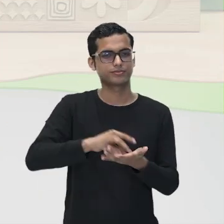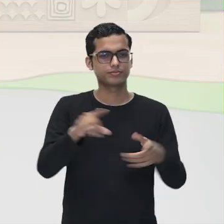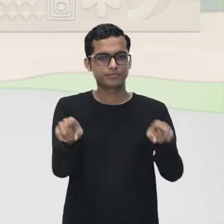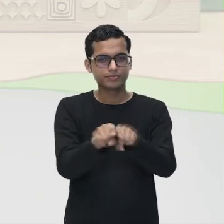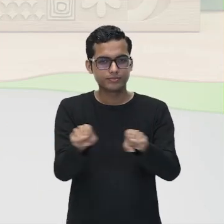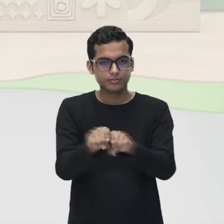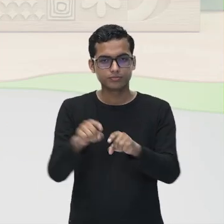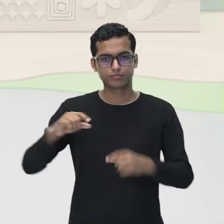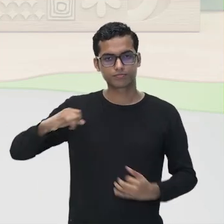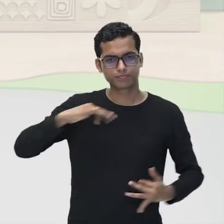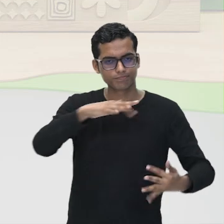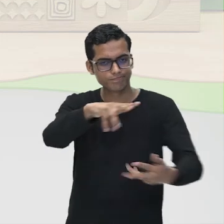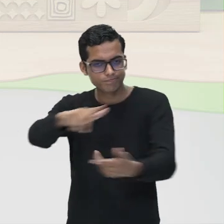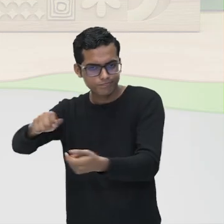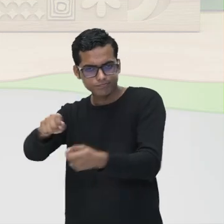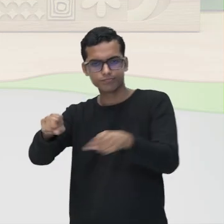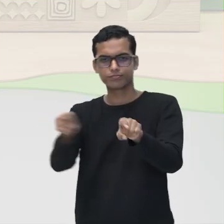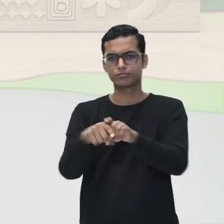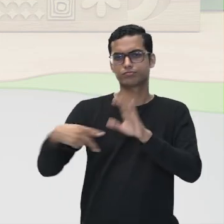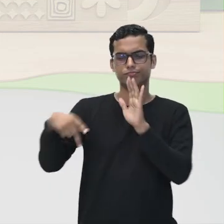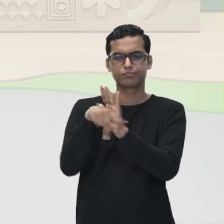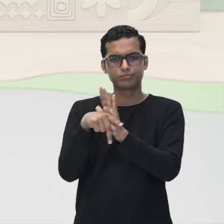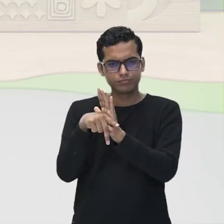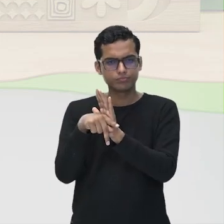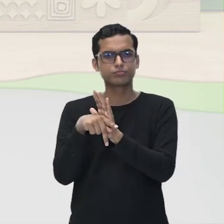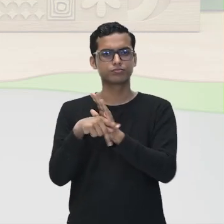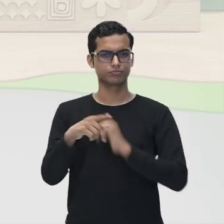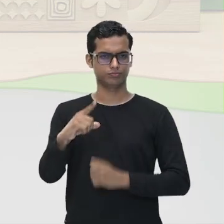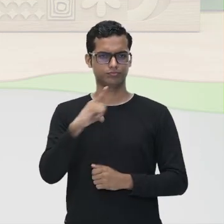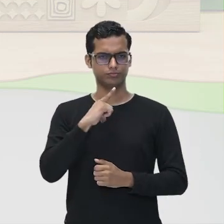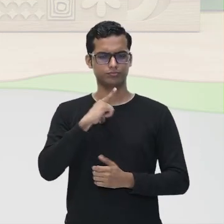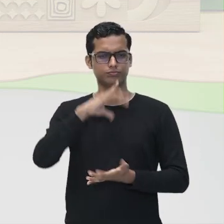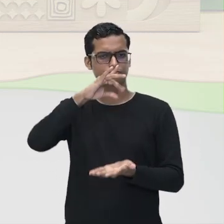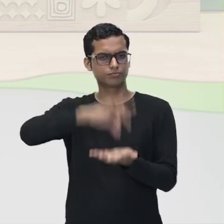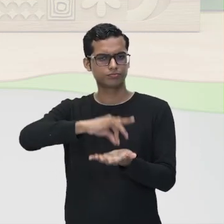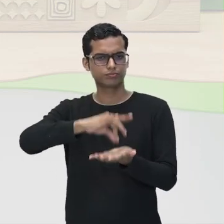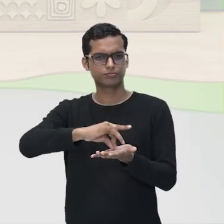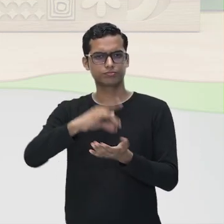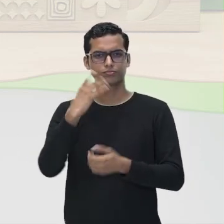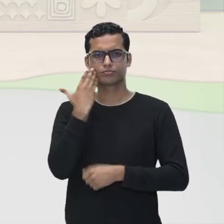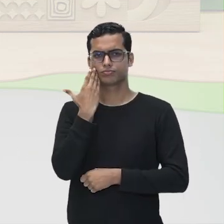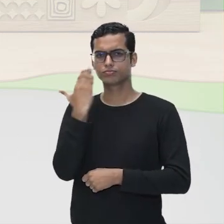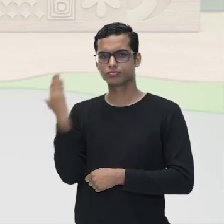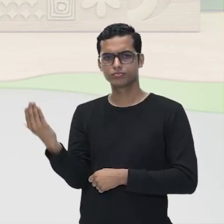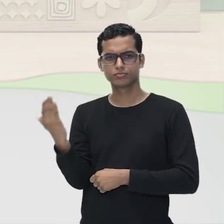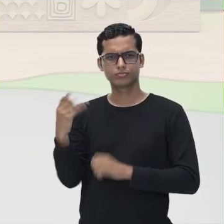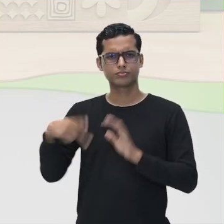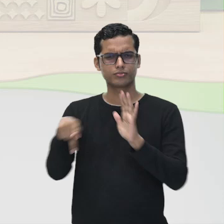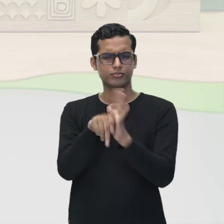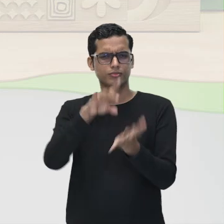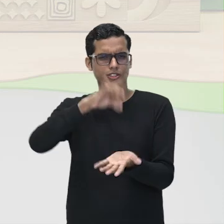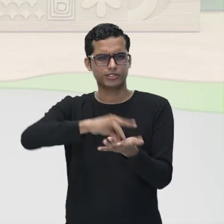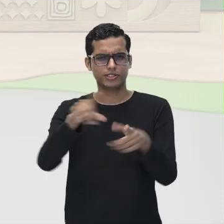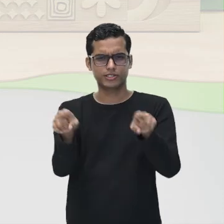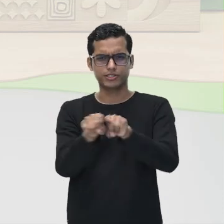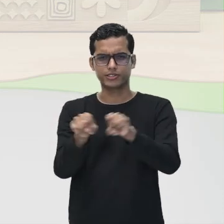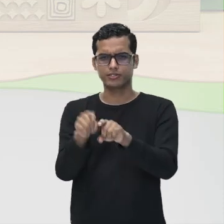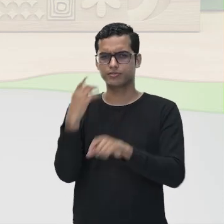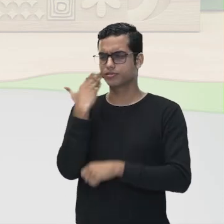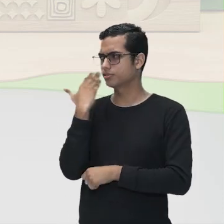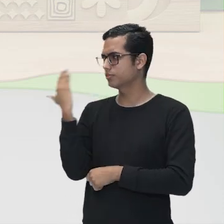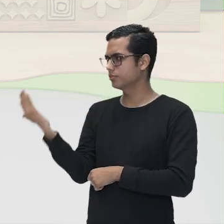são deslocamentos que o nosso planeta realiza, a sua própria estrutura ou